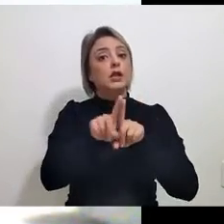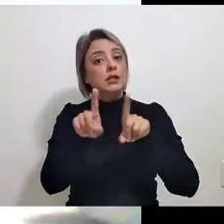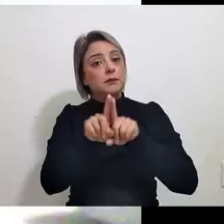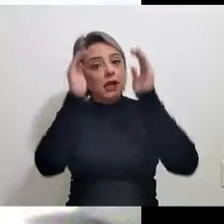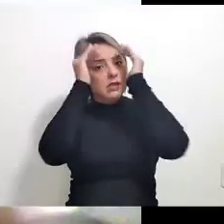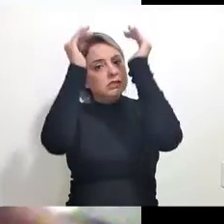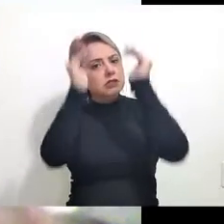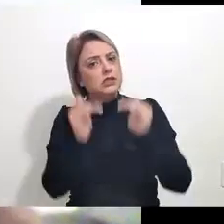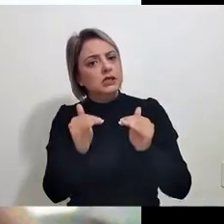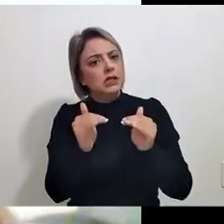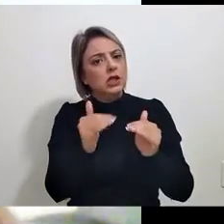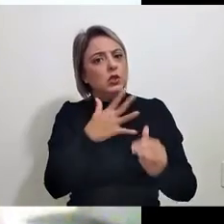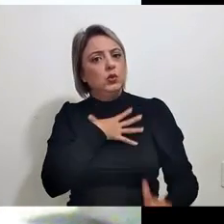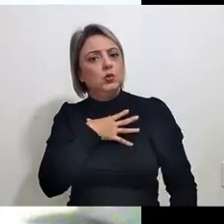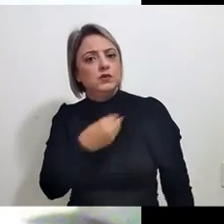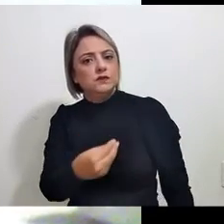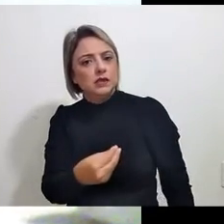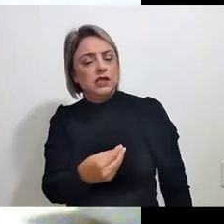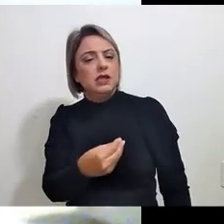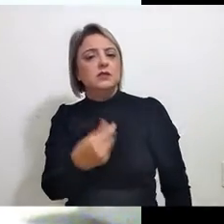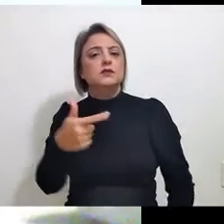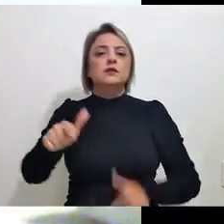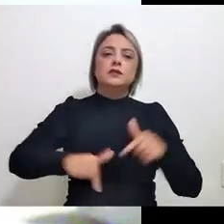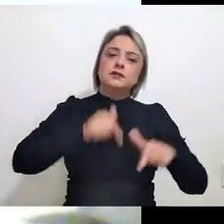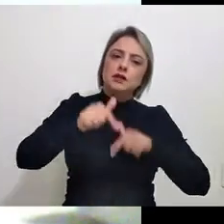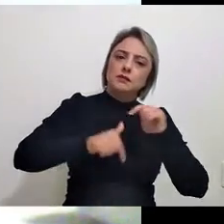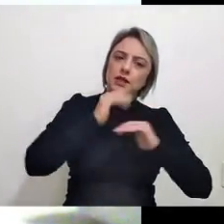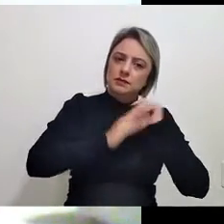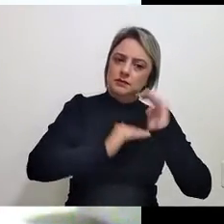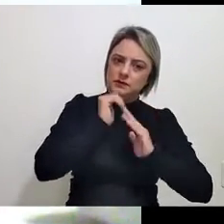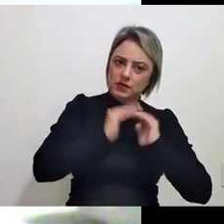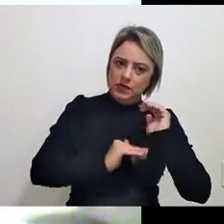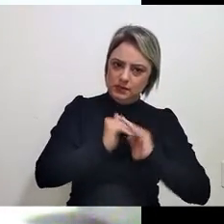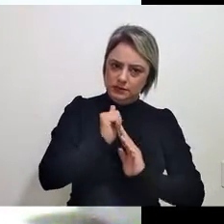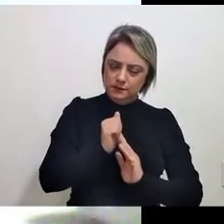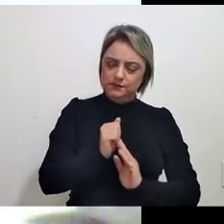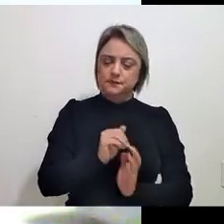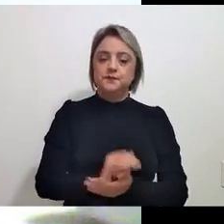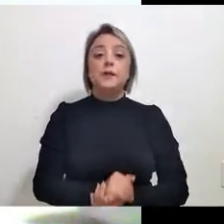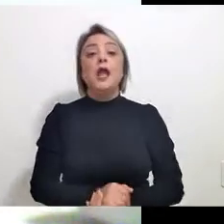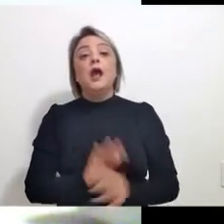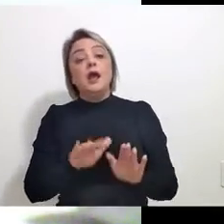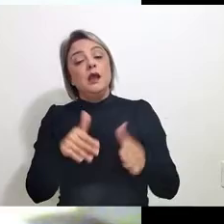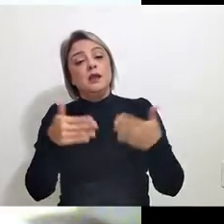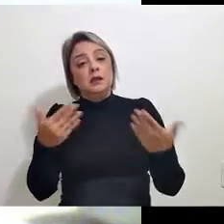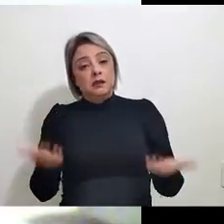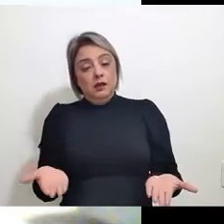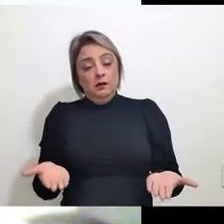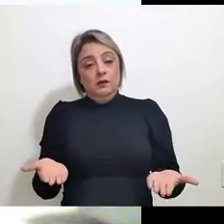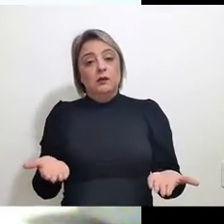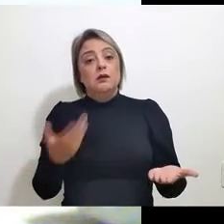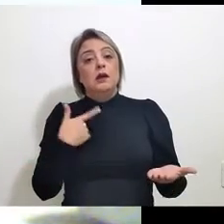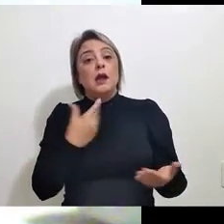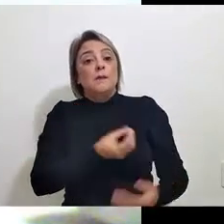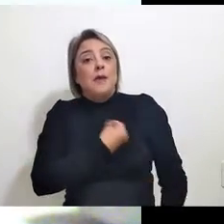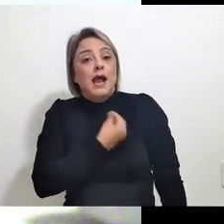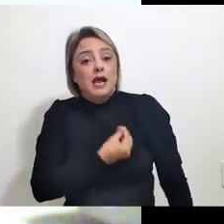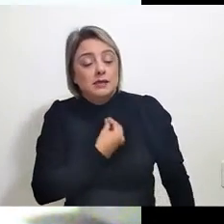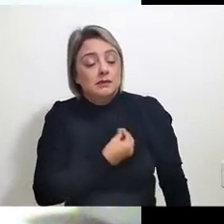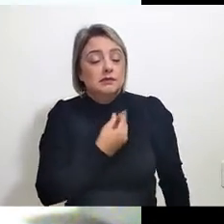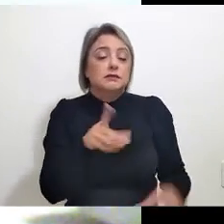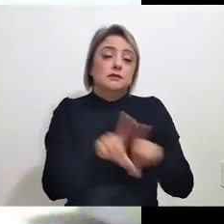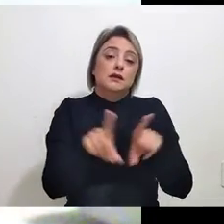você tem a violência na infância e a violência na adolescência. Então, a nossa função